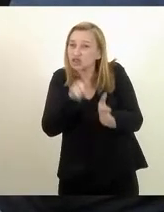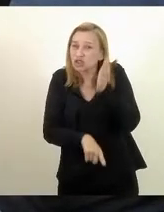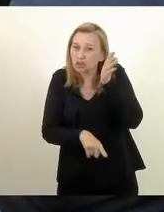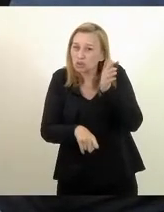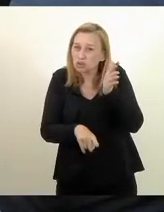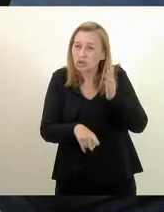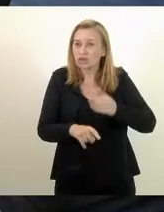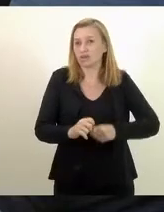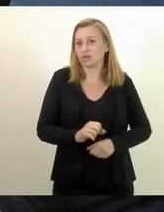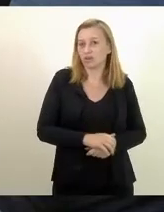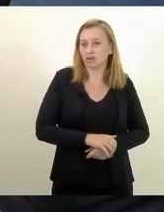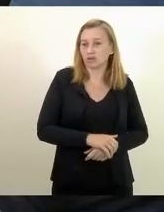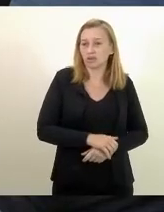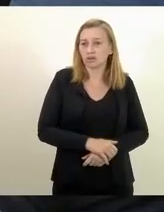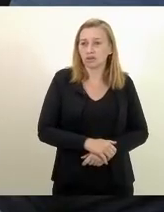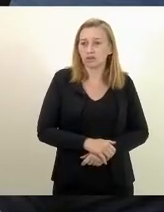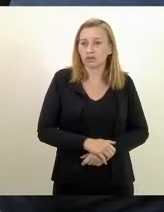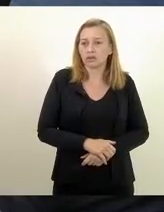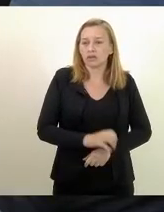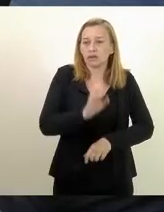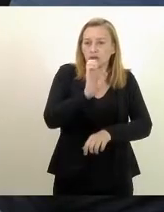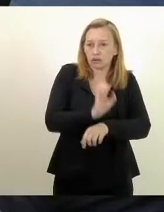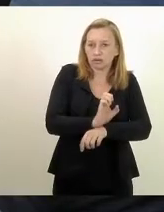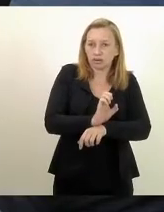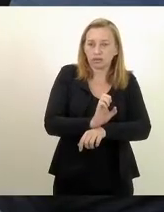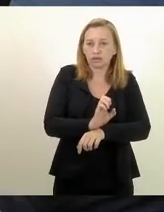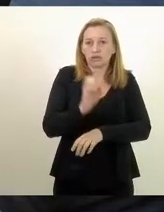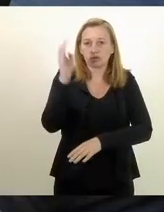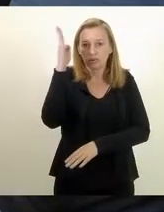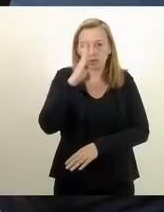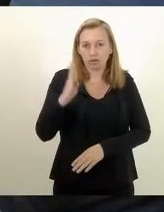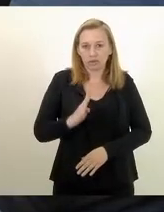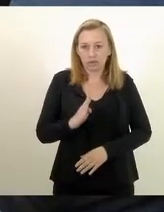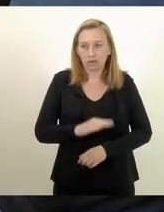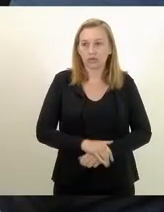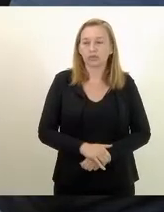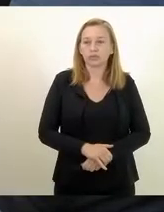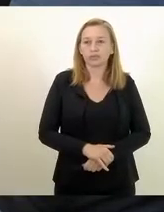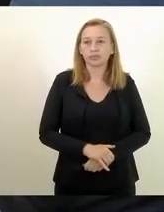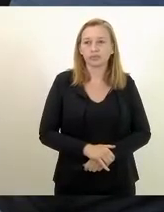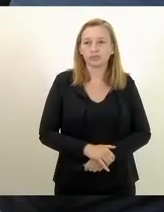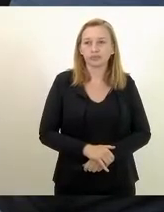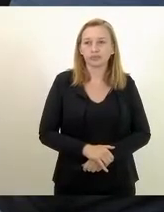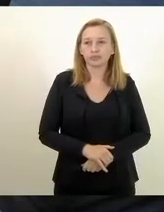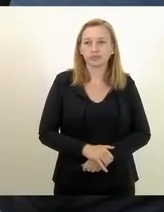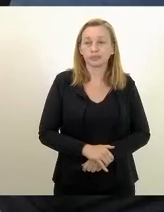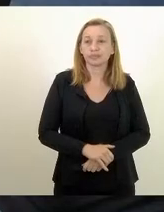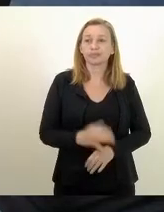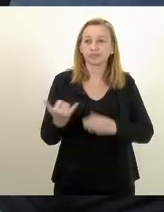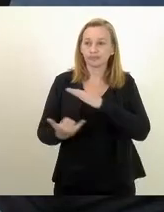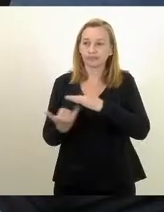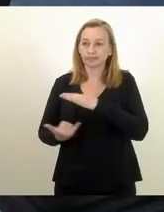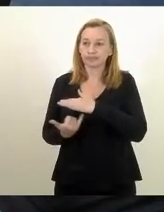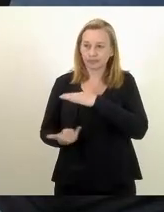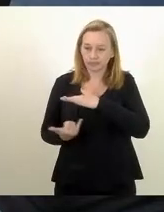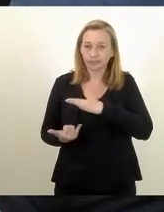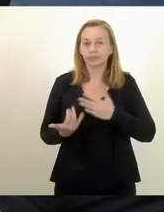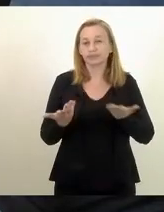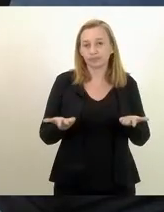minimização do Estado no Brasil e as suas instituições obviamente